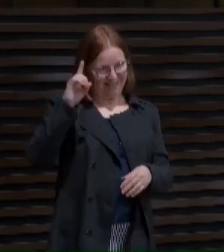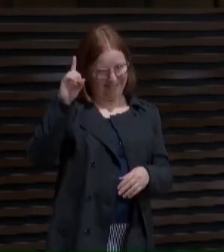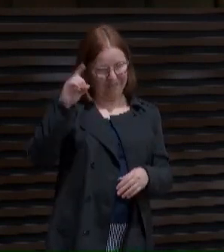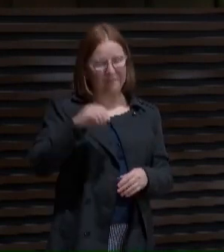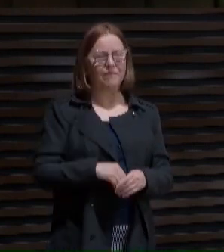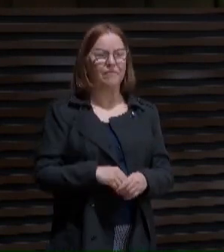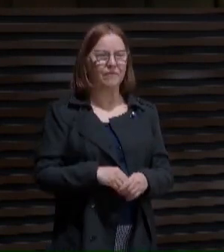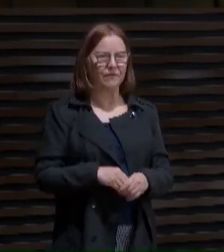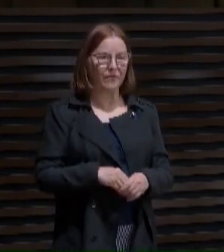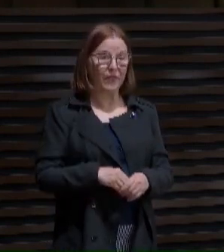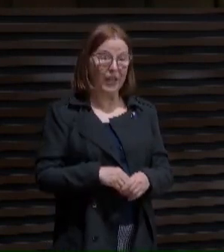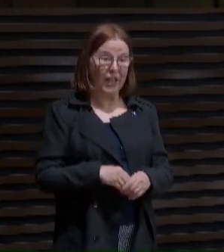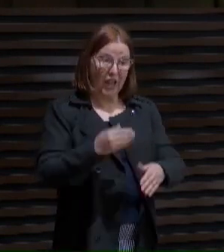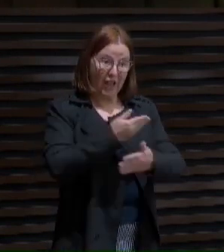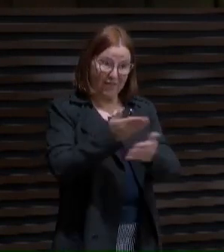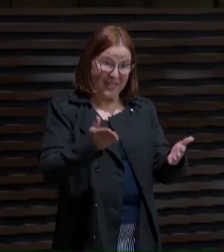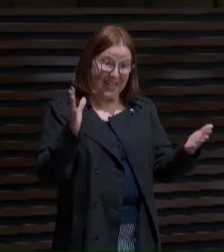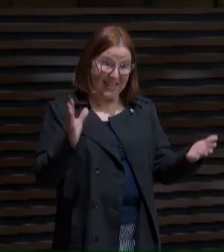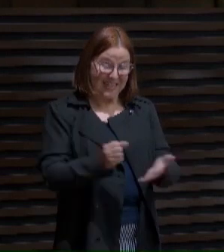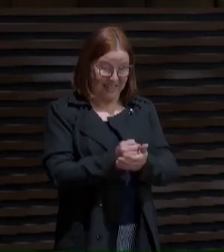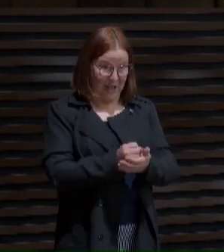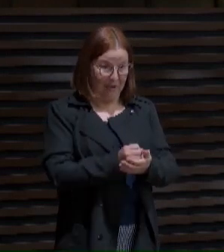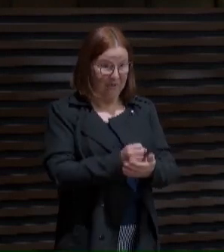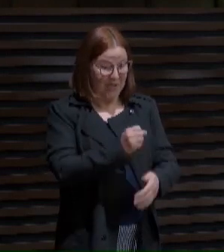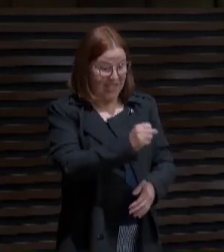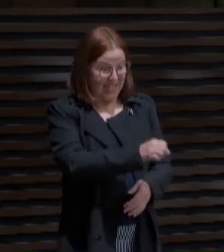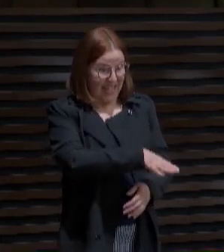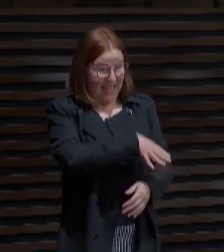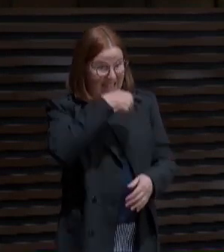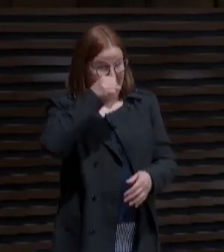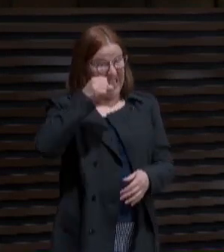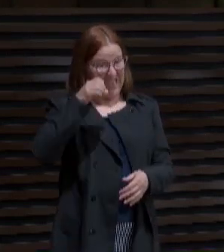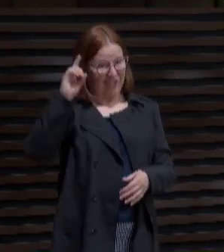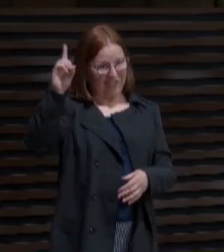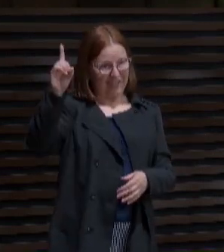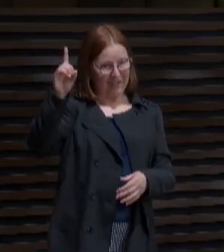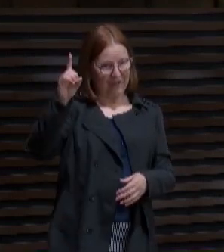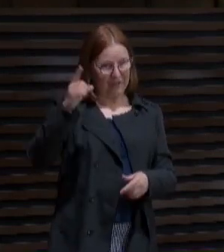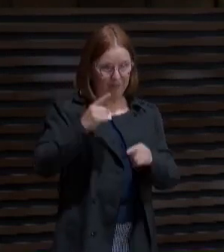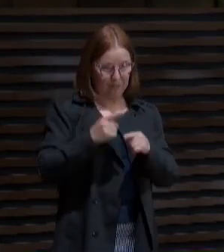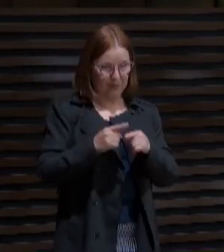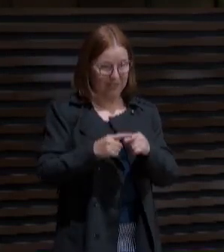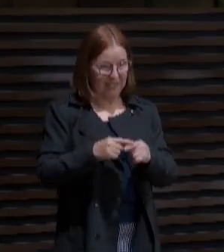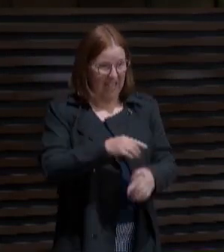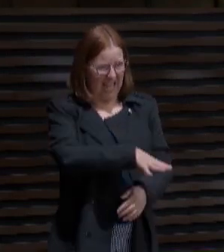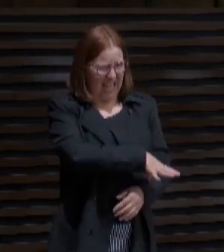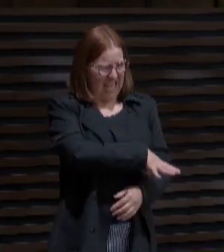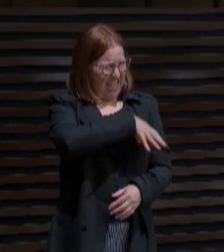Você sabia que você foi salvo da ira de Deus? Porque a ira de Deus está sobre todos